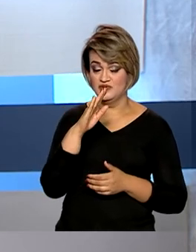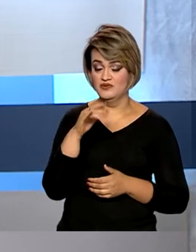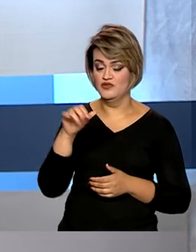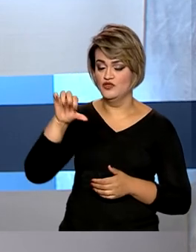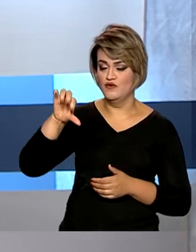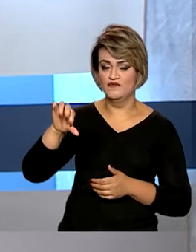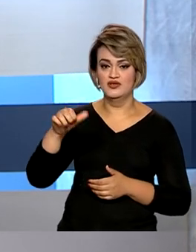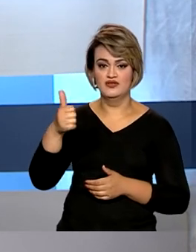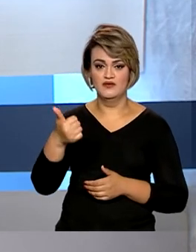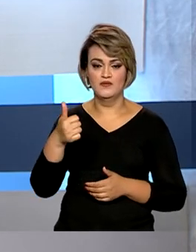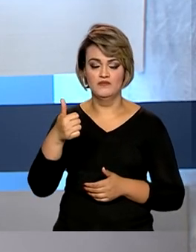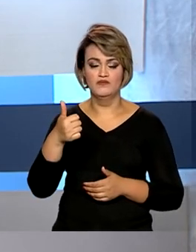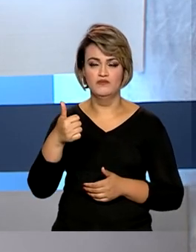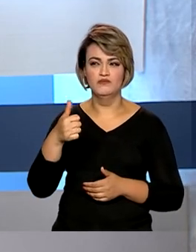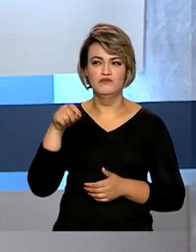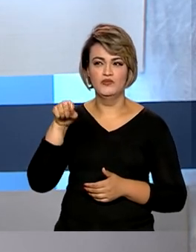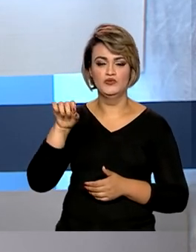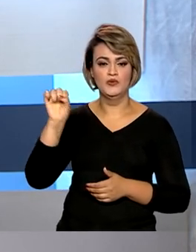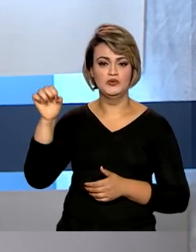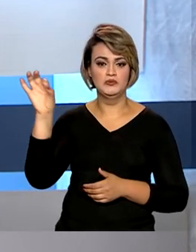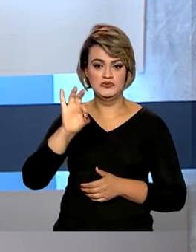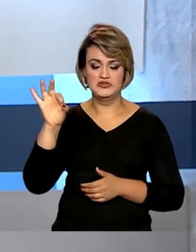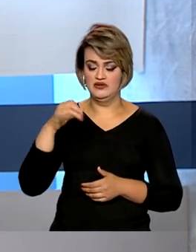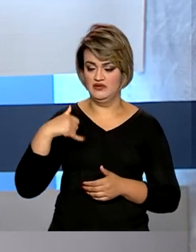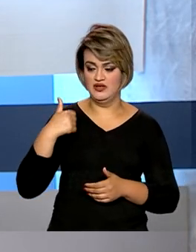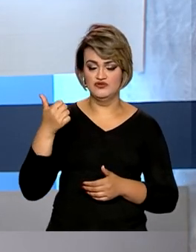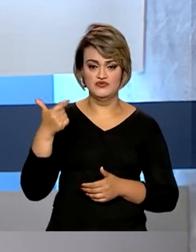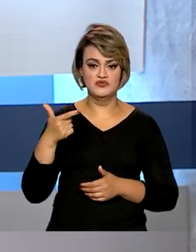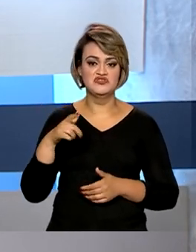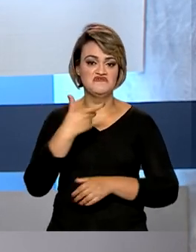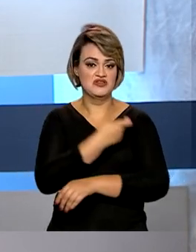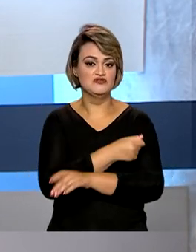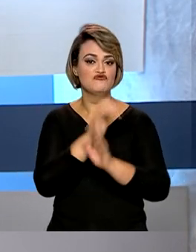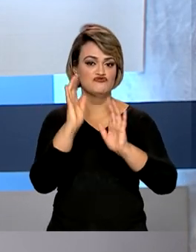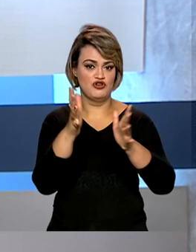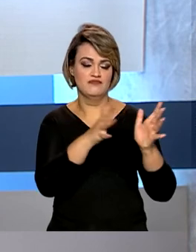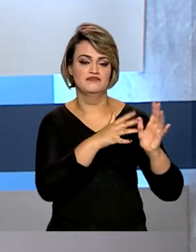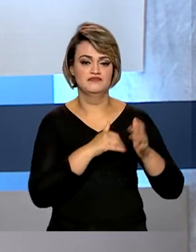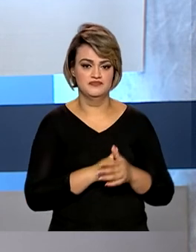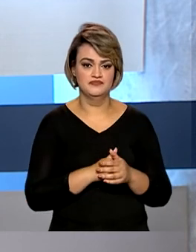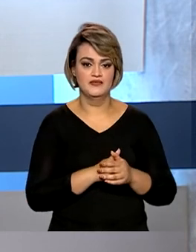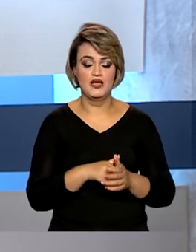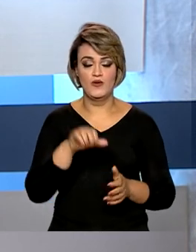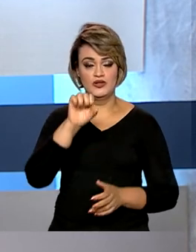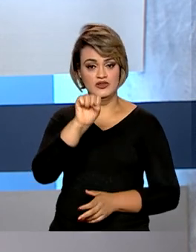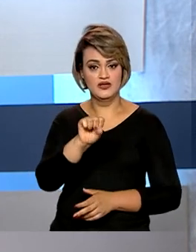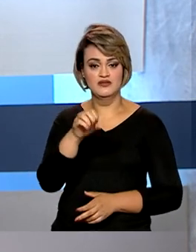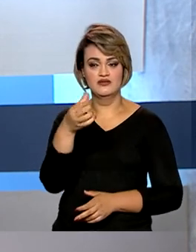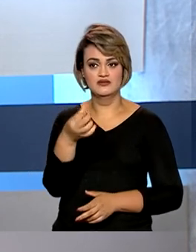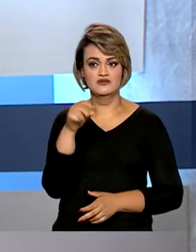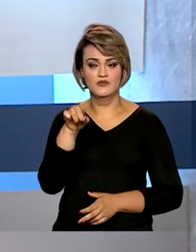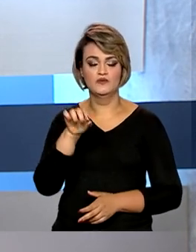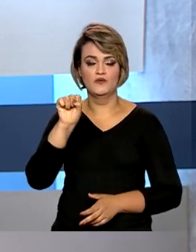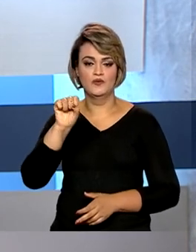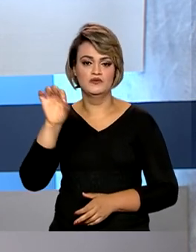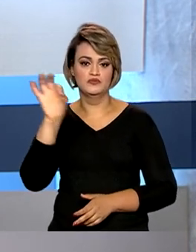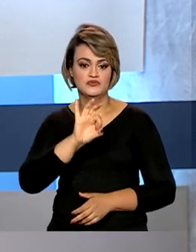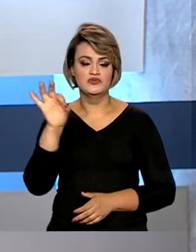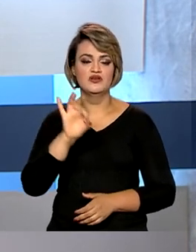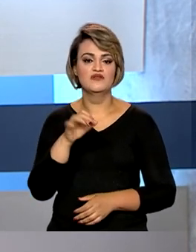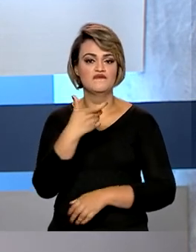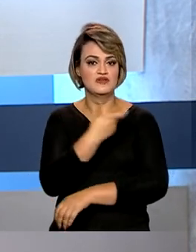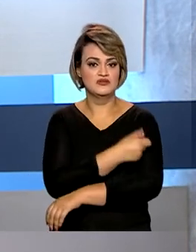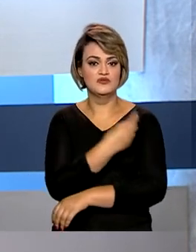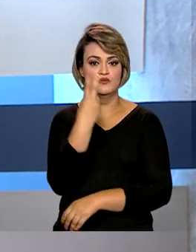91,8% da população acima de 12 anos vacinada com a primeira dose e 86,8% com